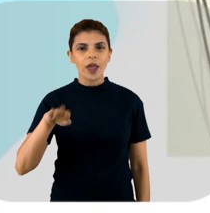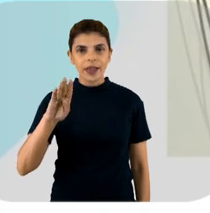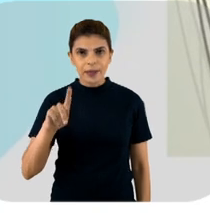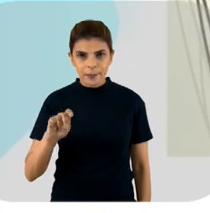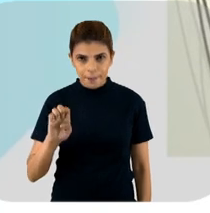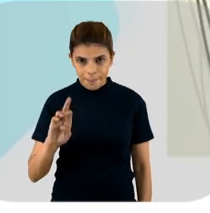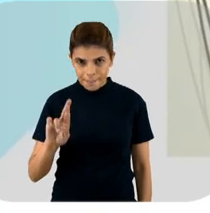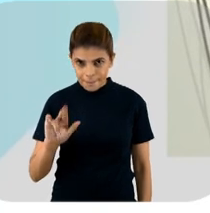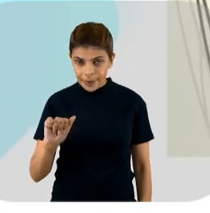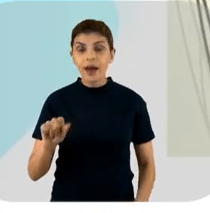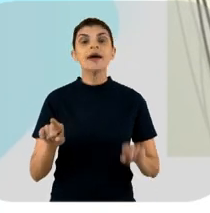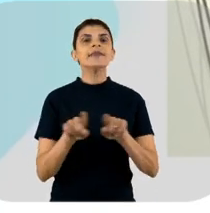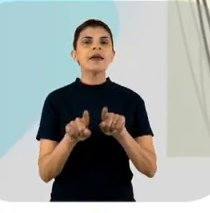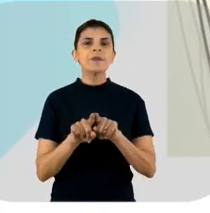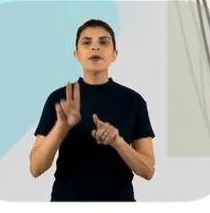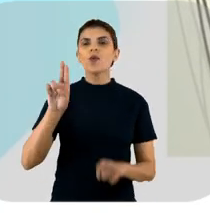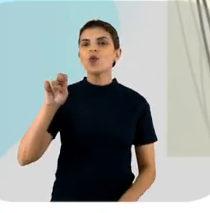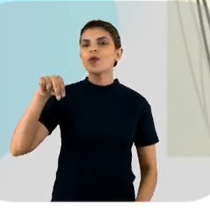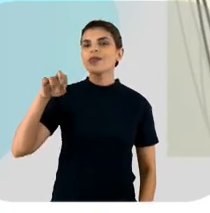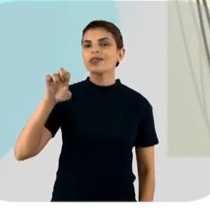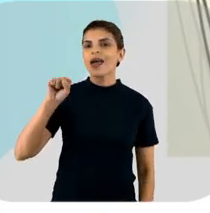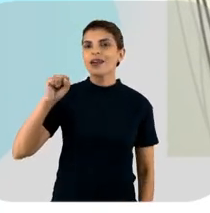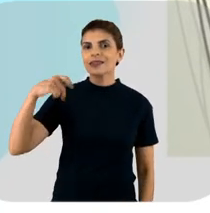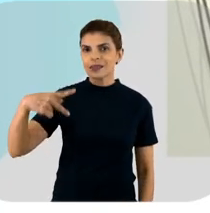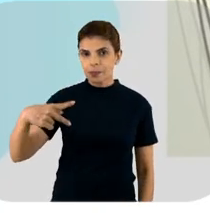da Unesp. Então,